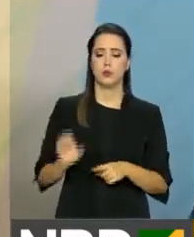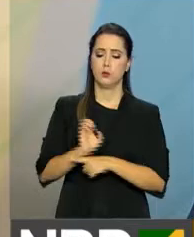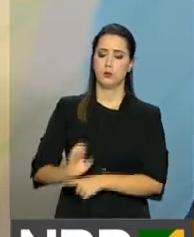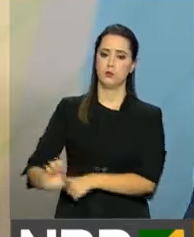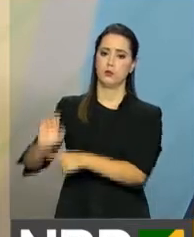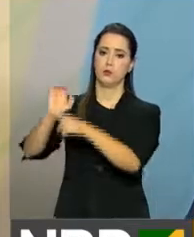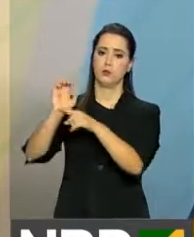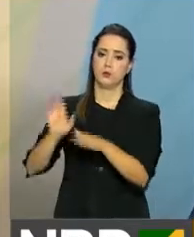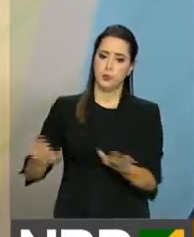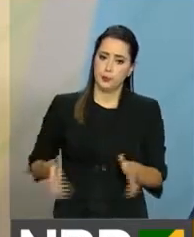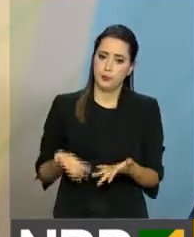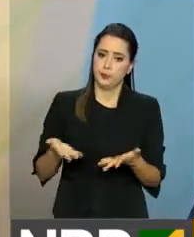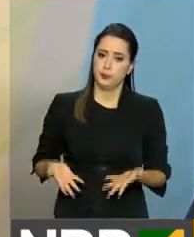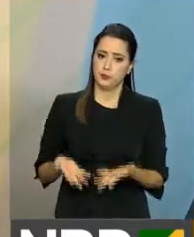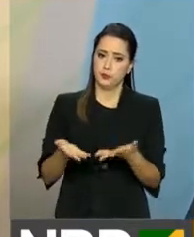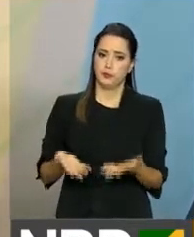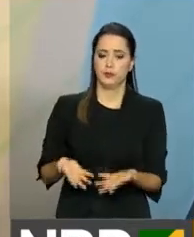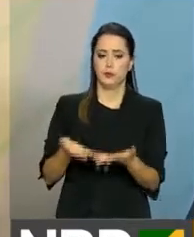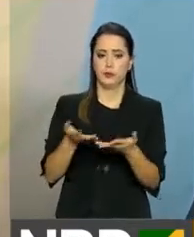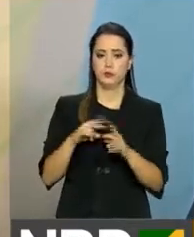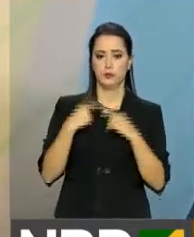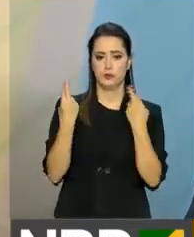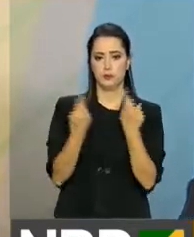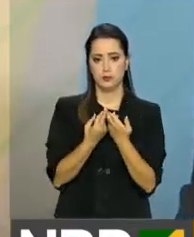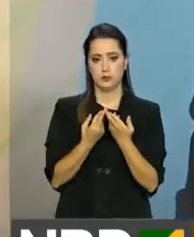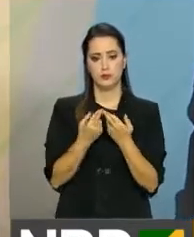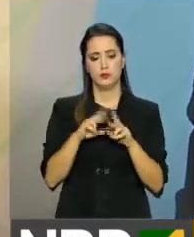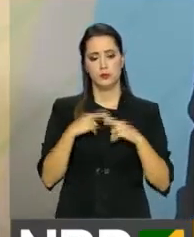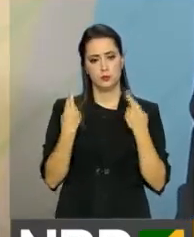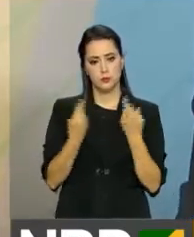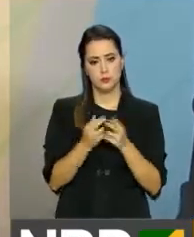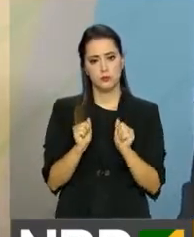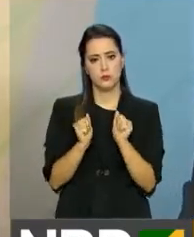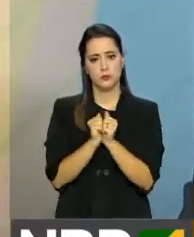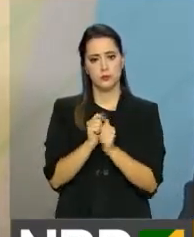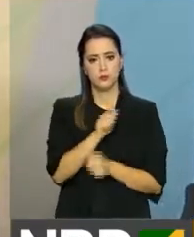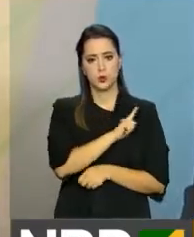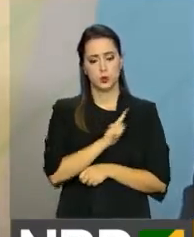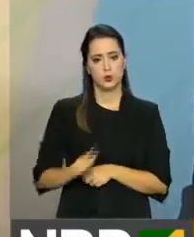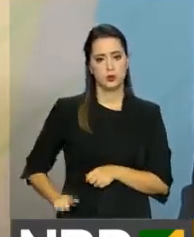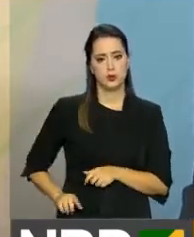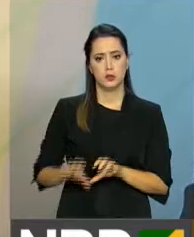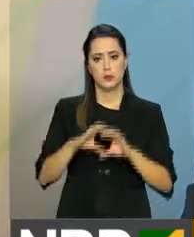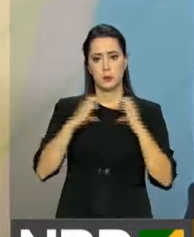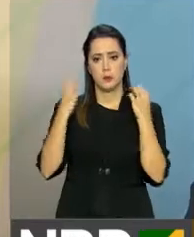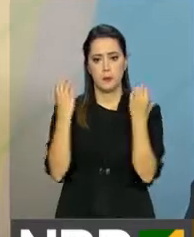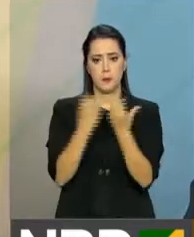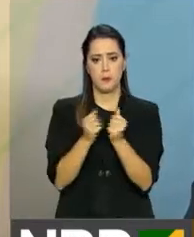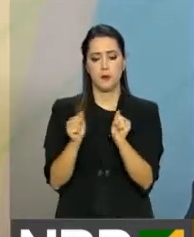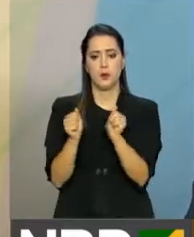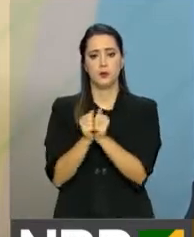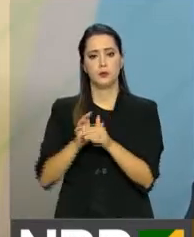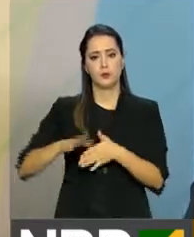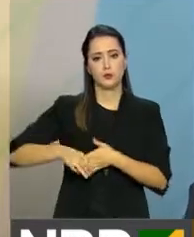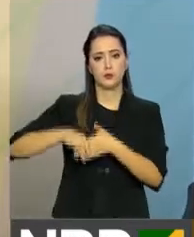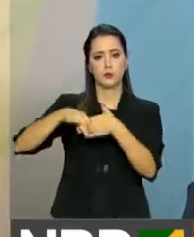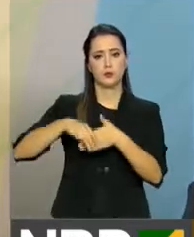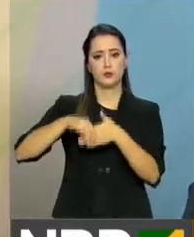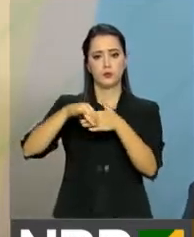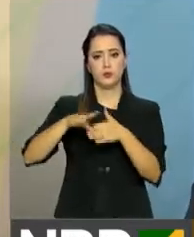para incentivá los em reuniões com a comunidade com as autoridades locais